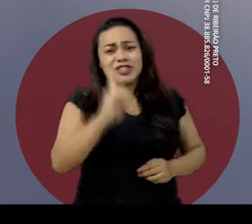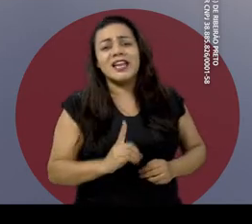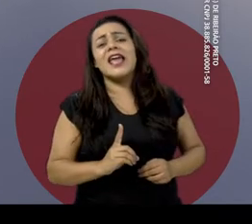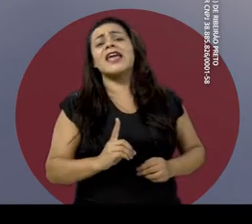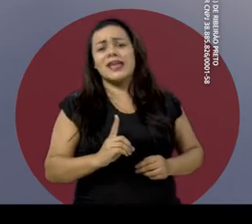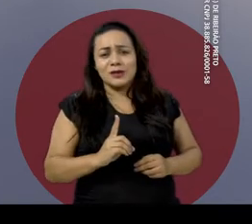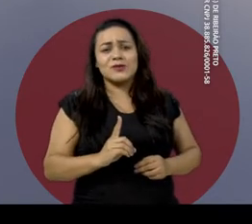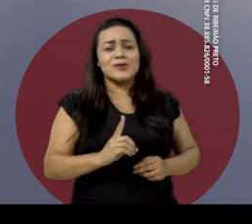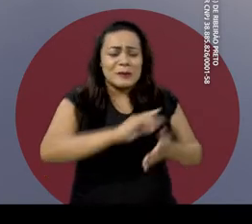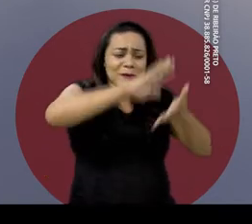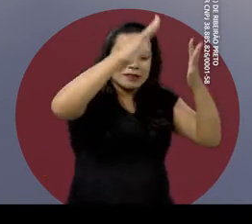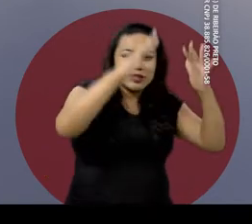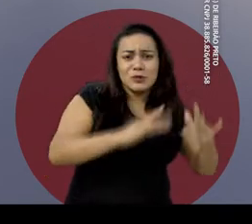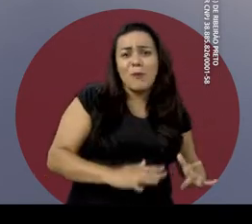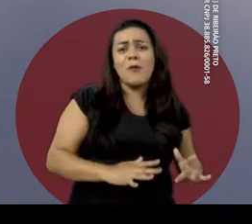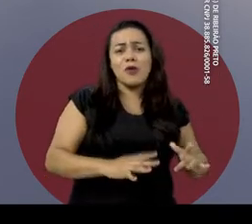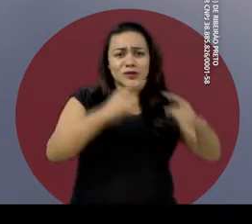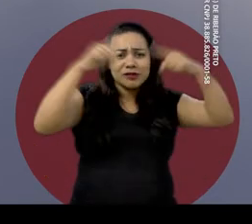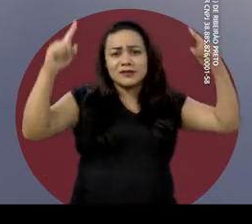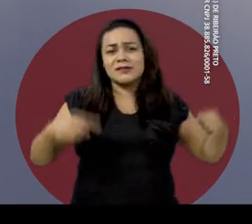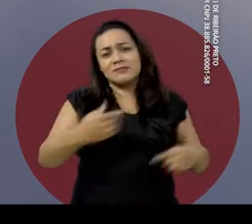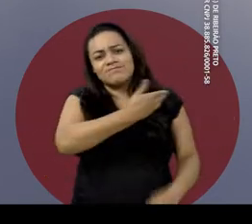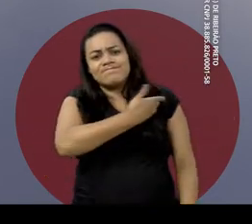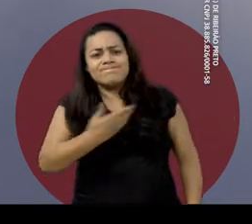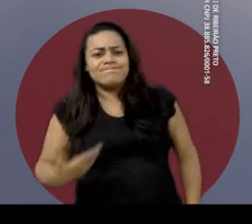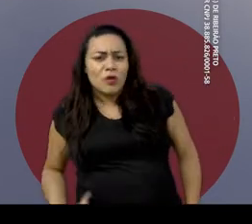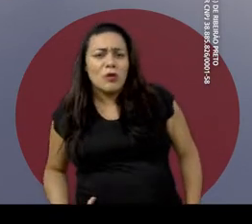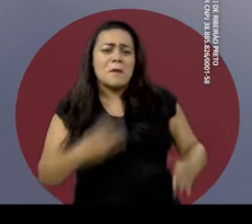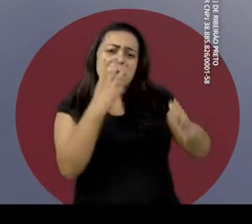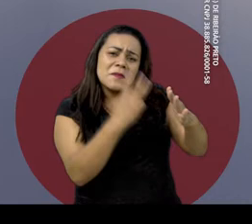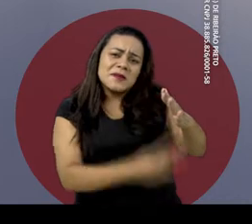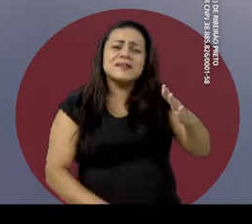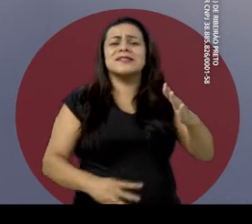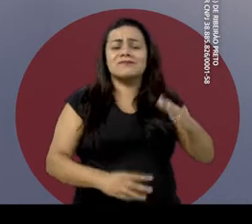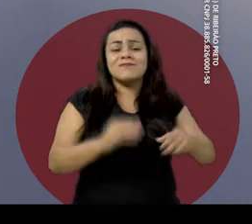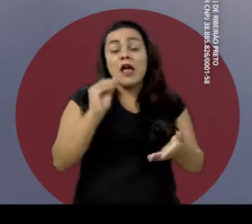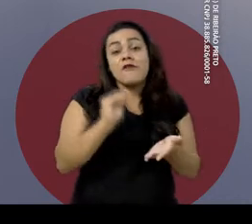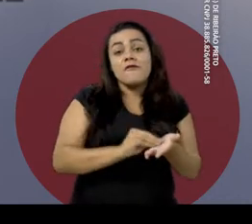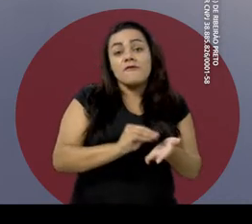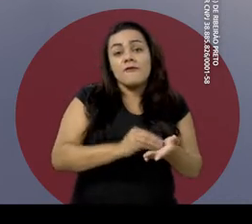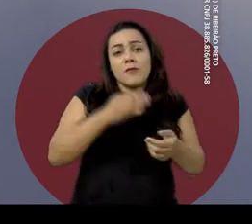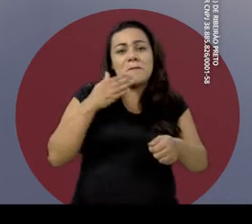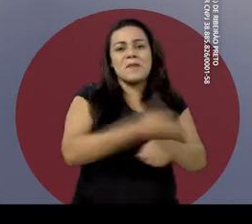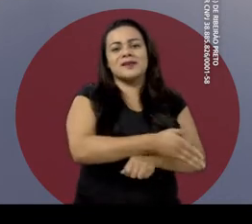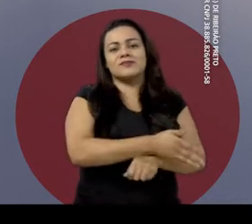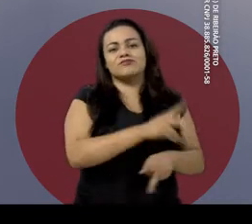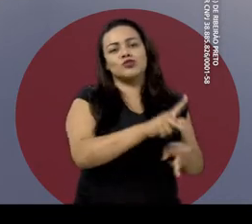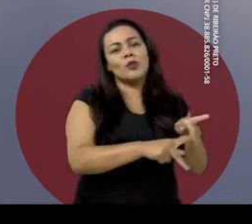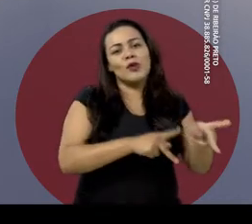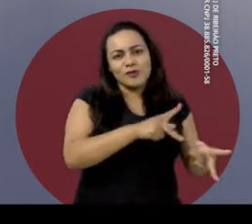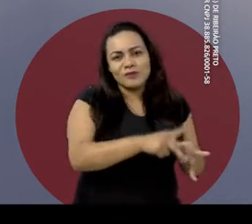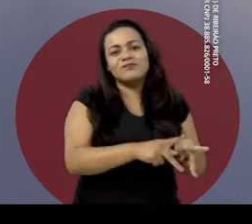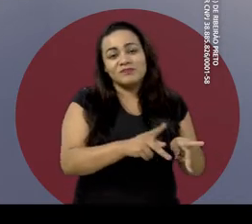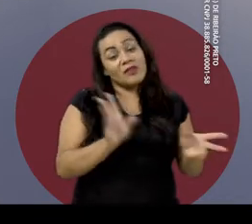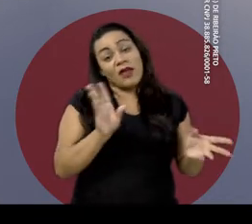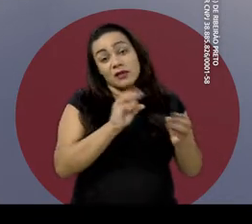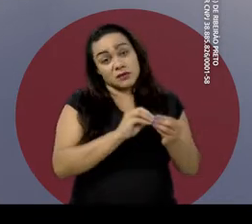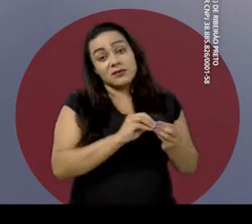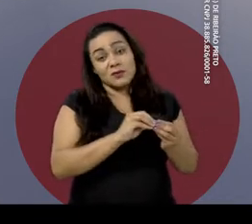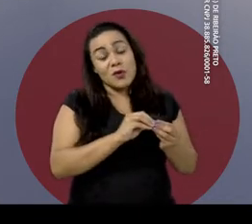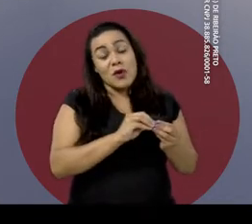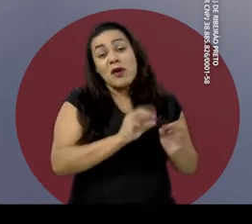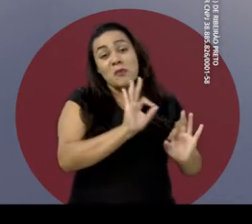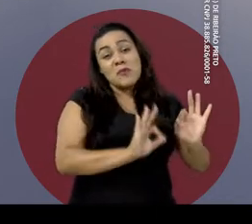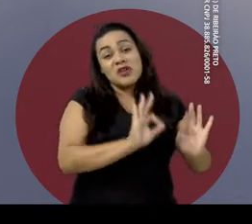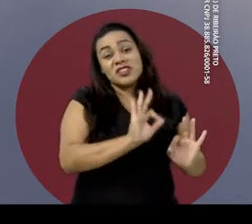direitos, desmonte dos serviços públicos, privatizações, submissão ao mercado e falta de participação popular. Ou seja,